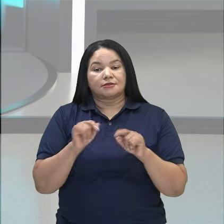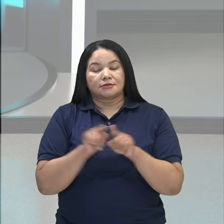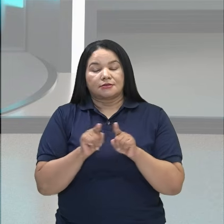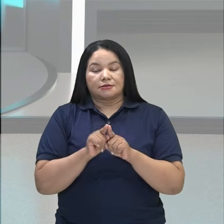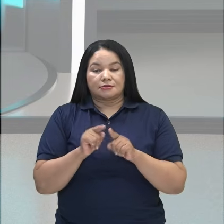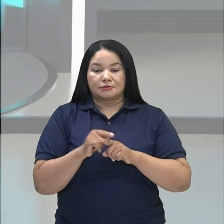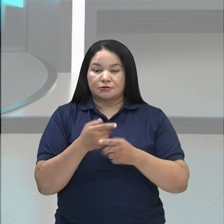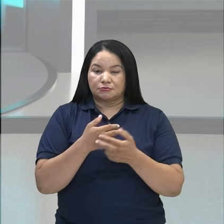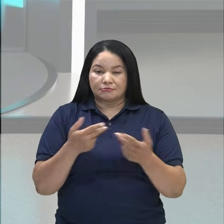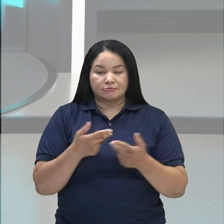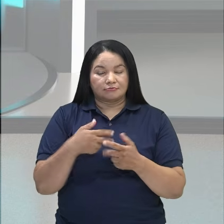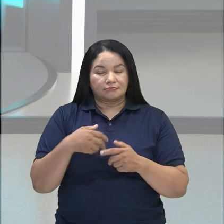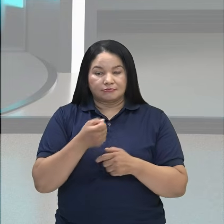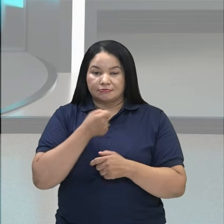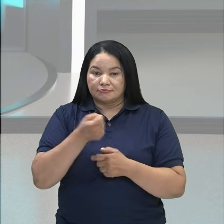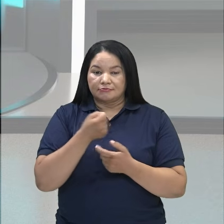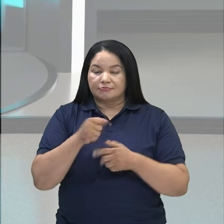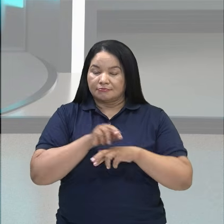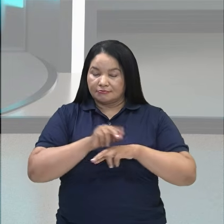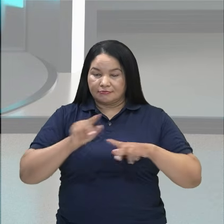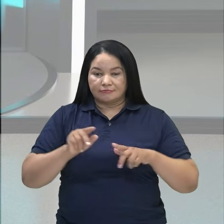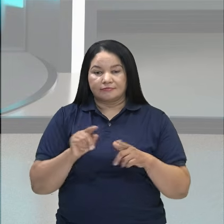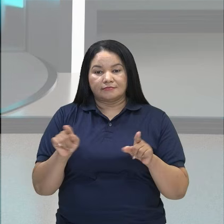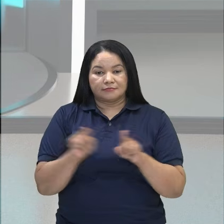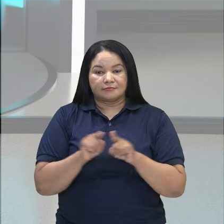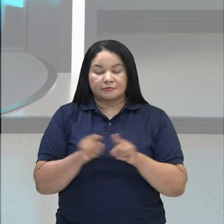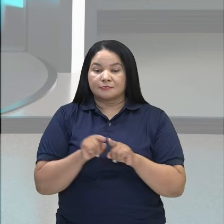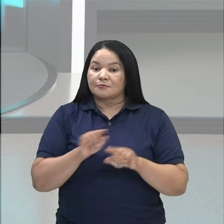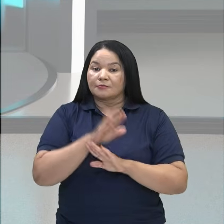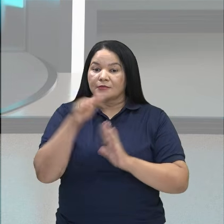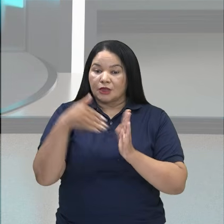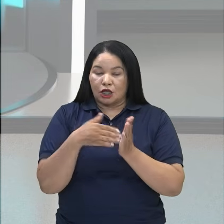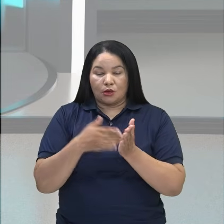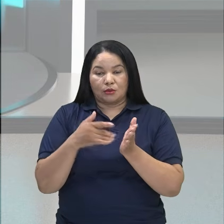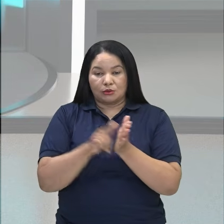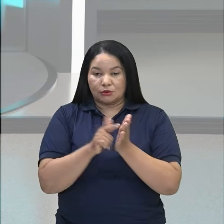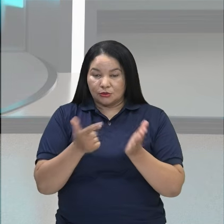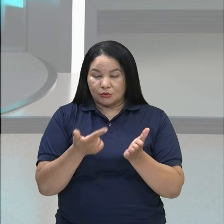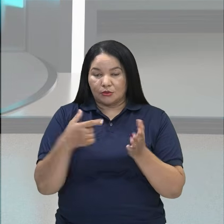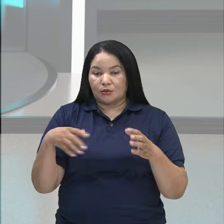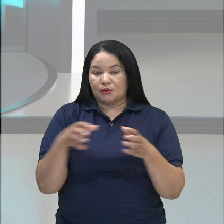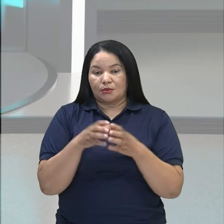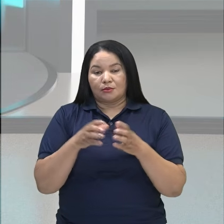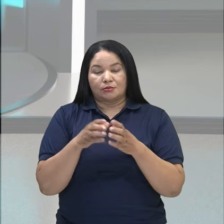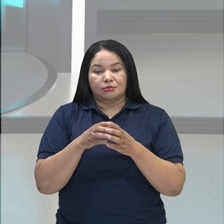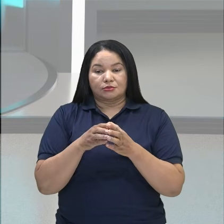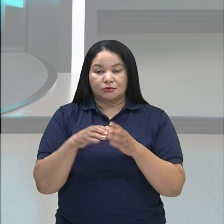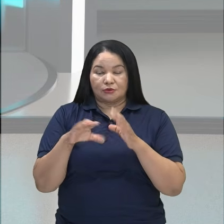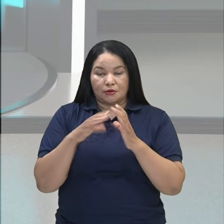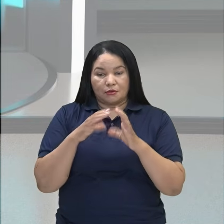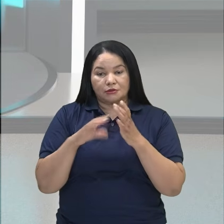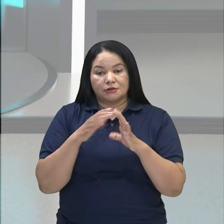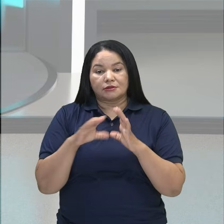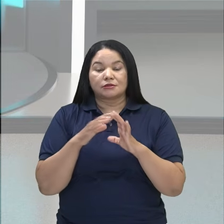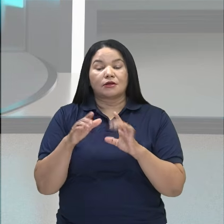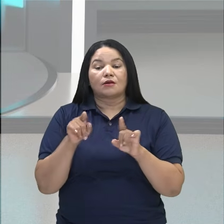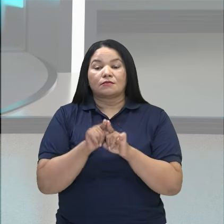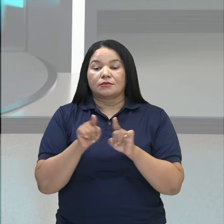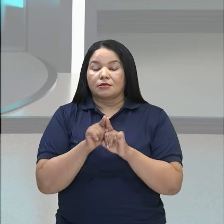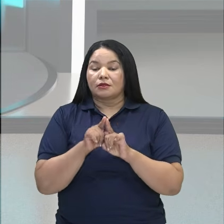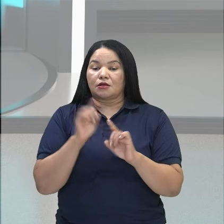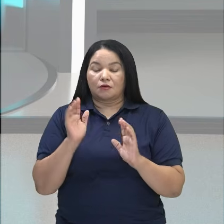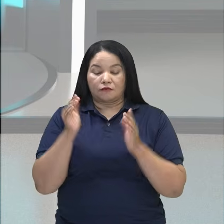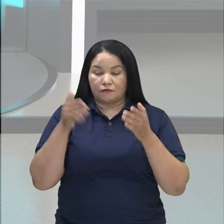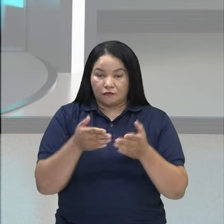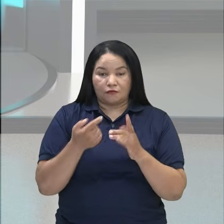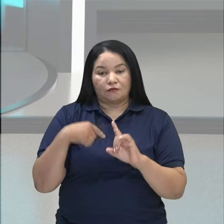de reportagem e assim por diante. E todo jornal, todo grupo de comunicação tem a sua linha editorial. Saibam